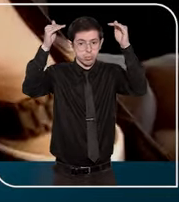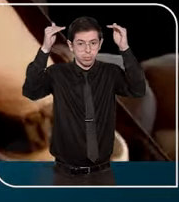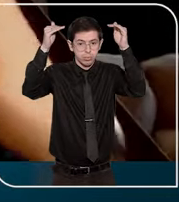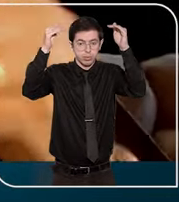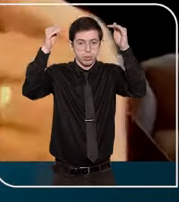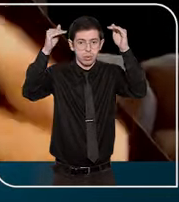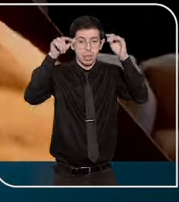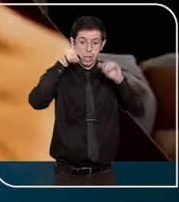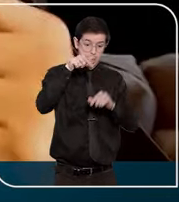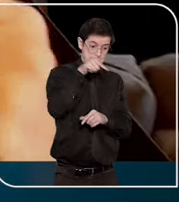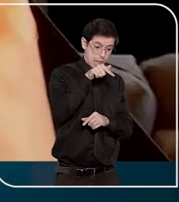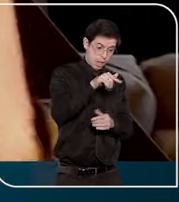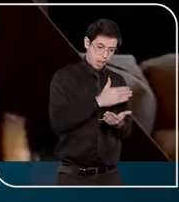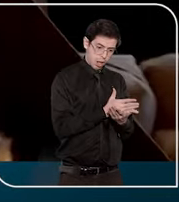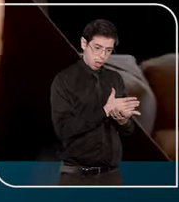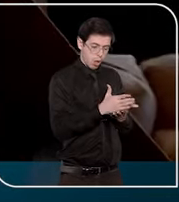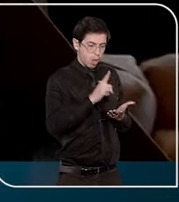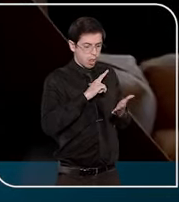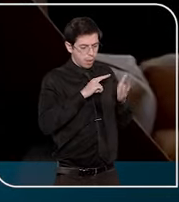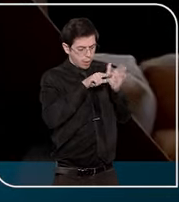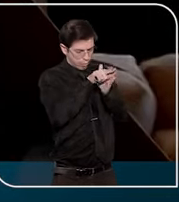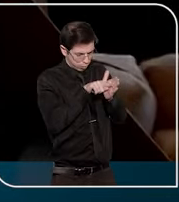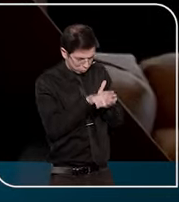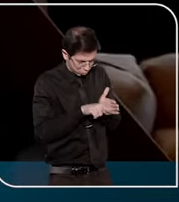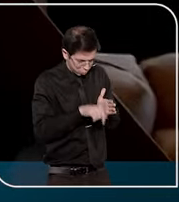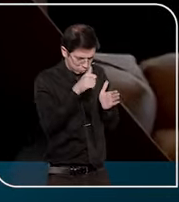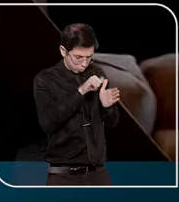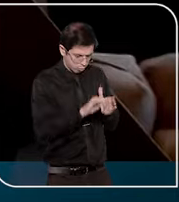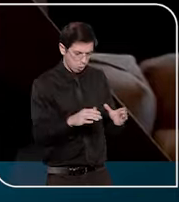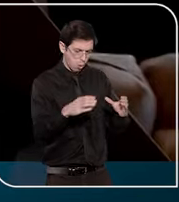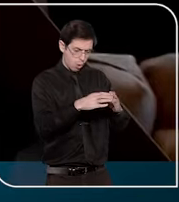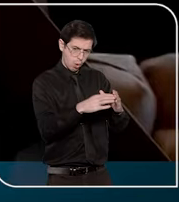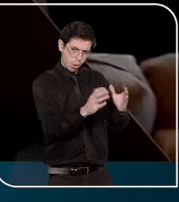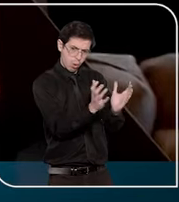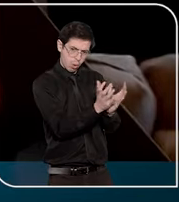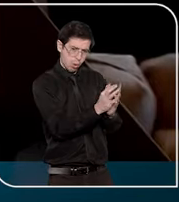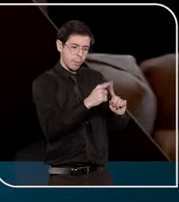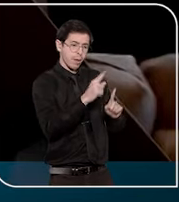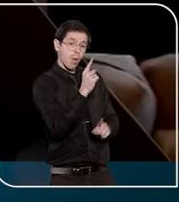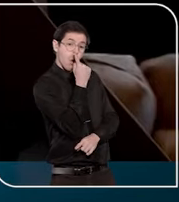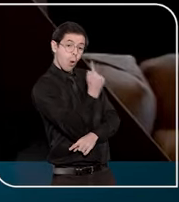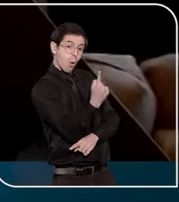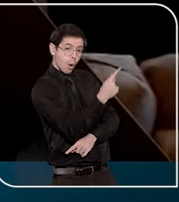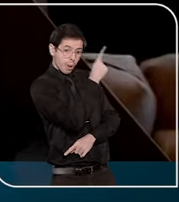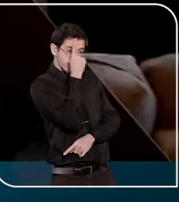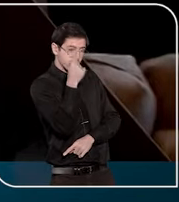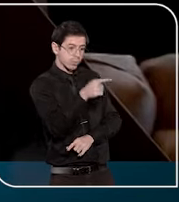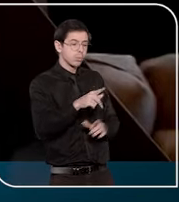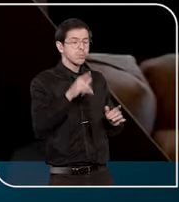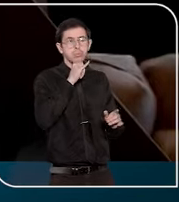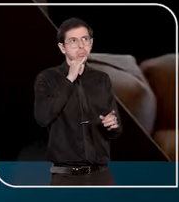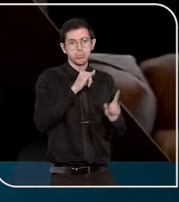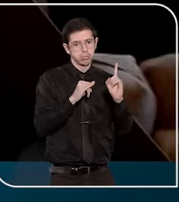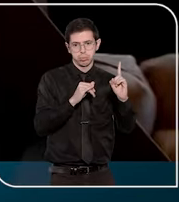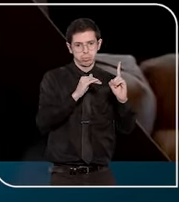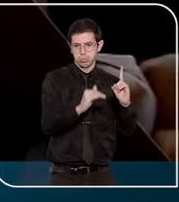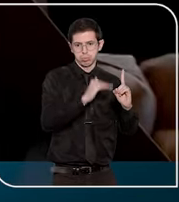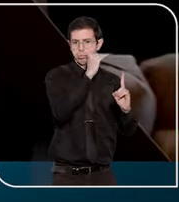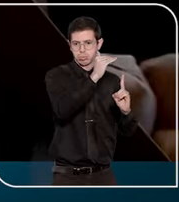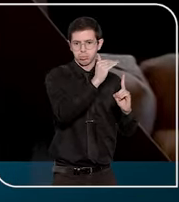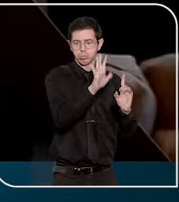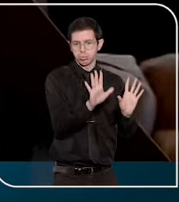na origem, houve uma apreciação por um órgão colegiado, mas por um membro só, por exemplo, um desembargador. Tudo